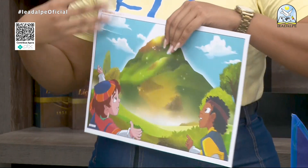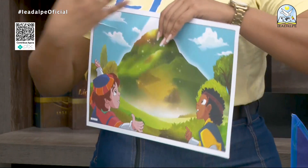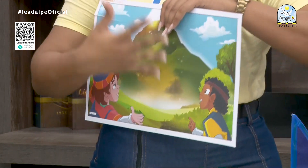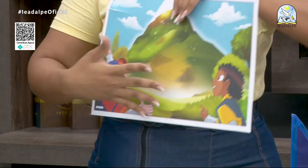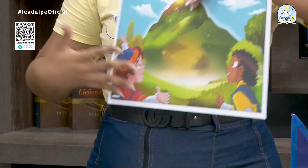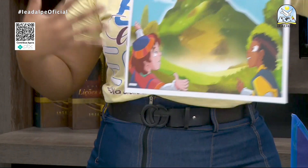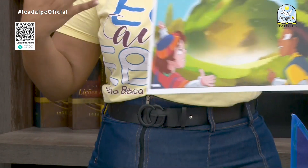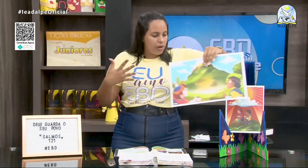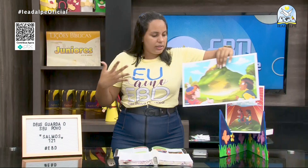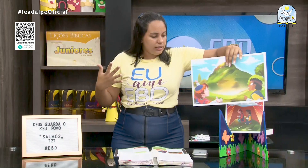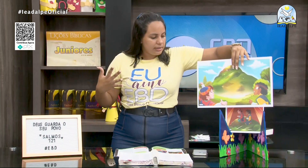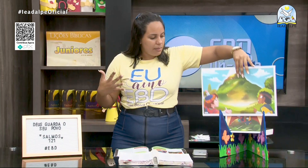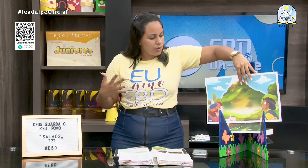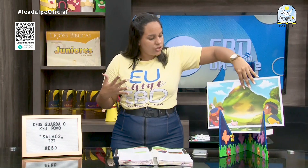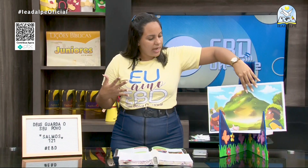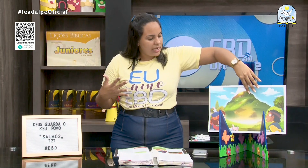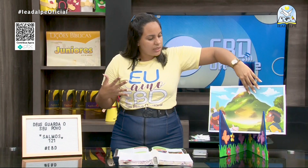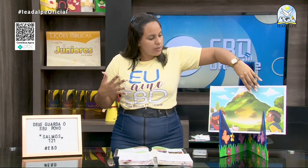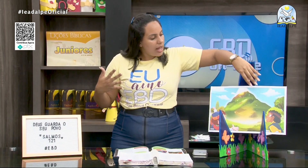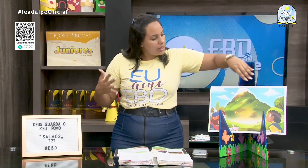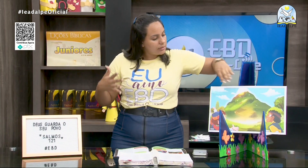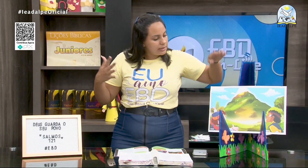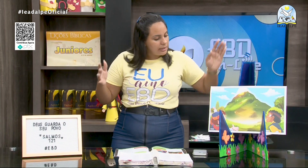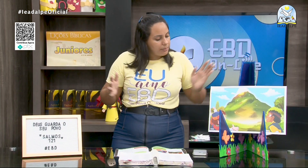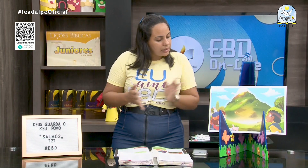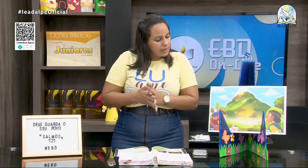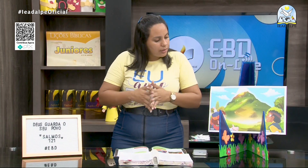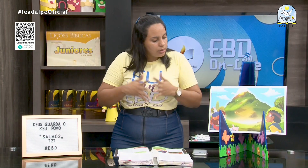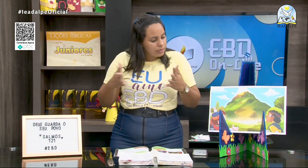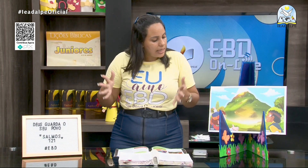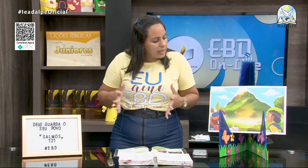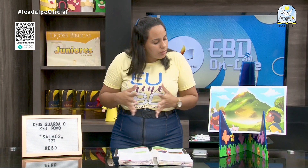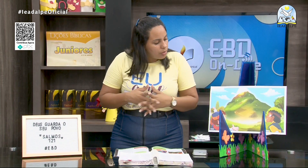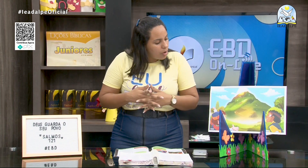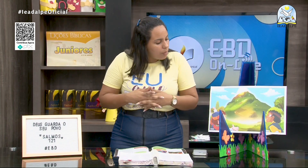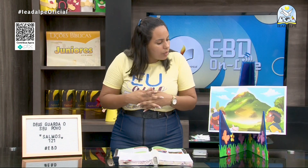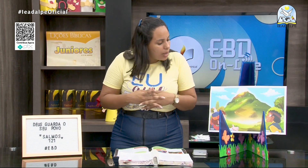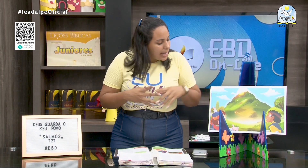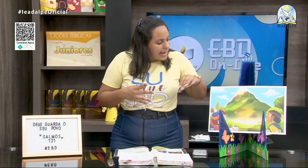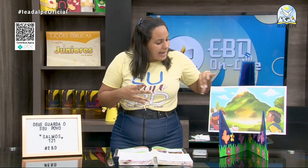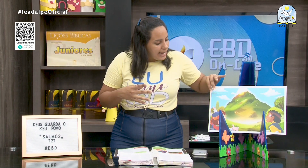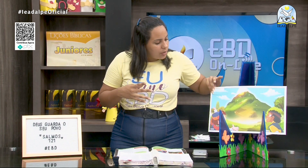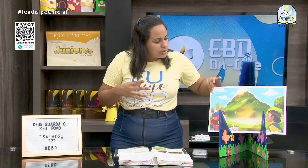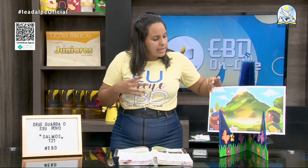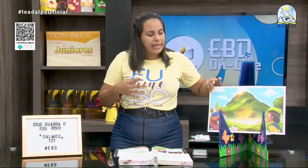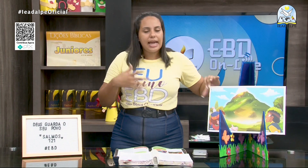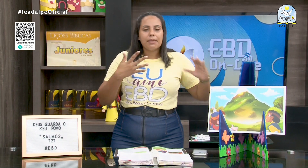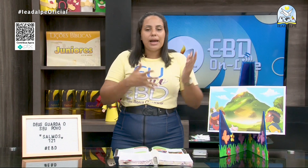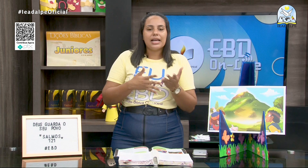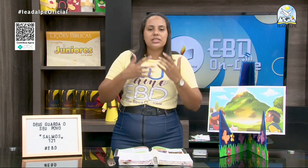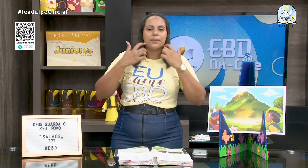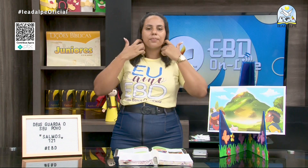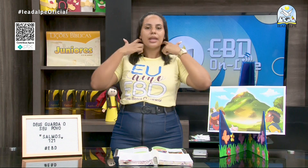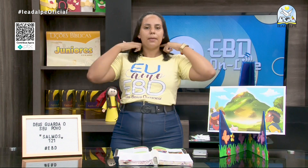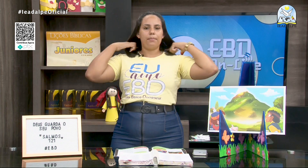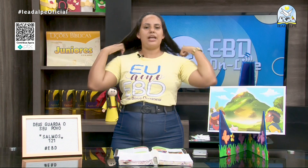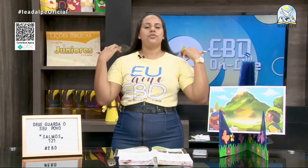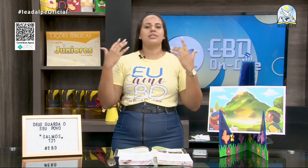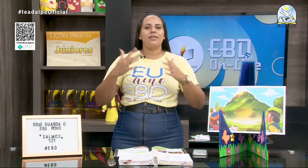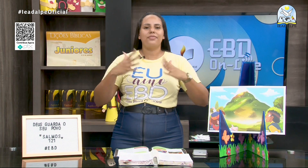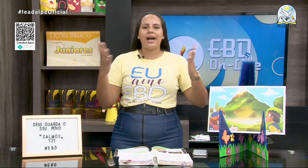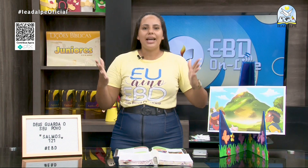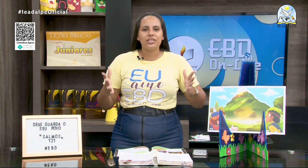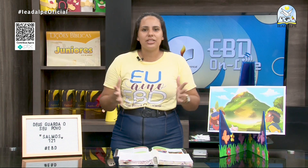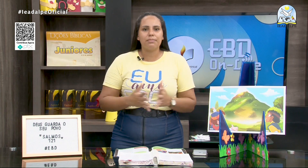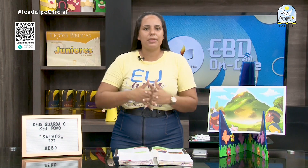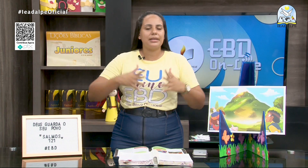aqui você já pode demonstrar isso. Ah, tia Amanda, eu não tenho como conseguir a imagem. Mas